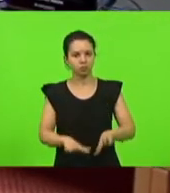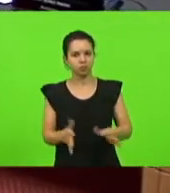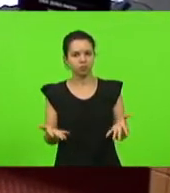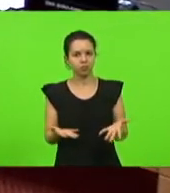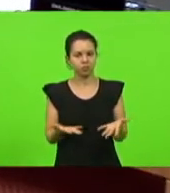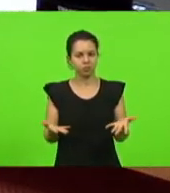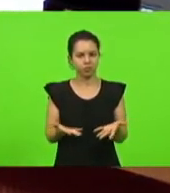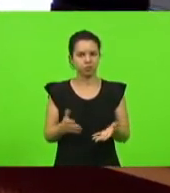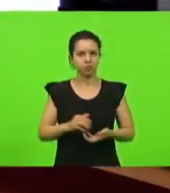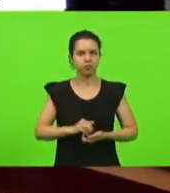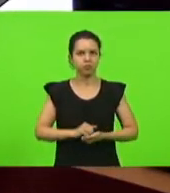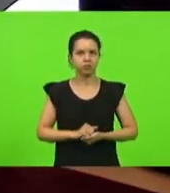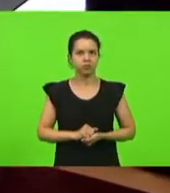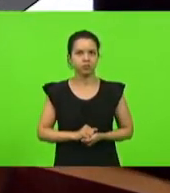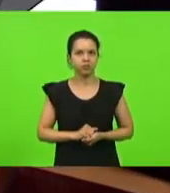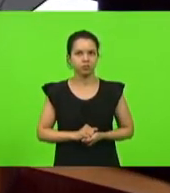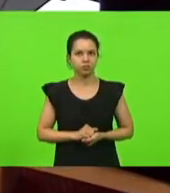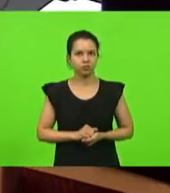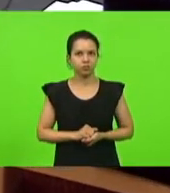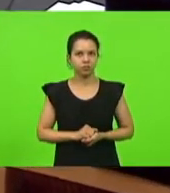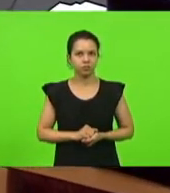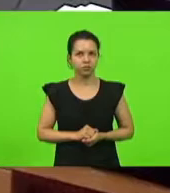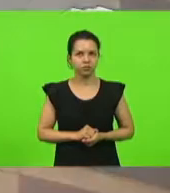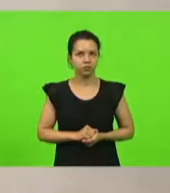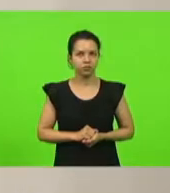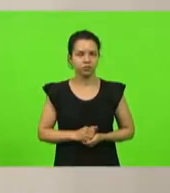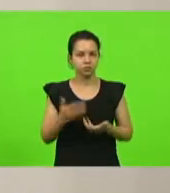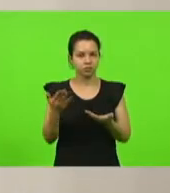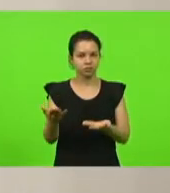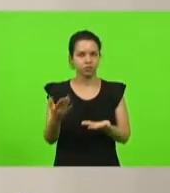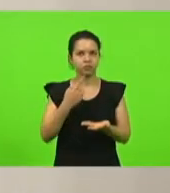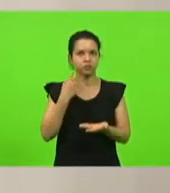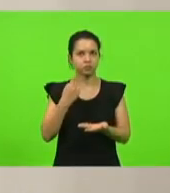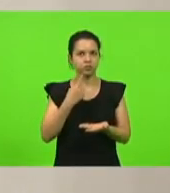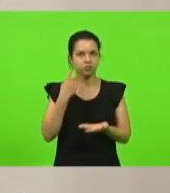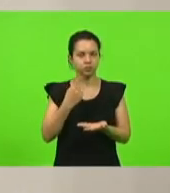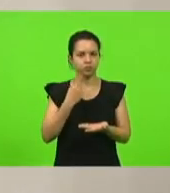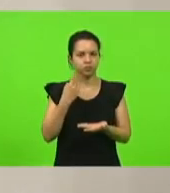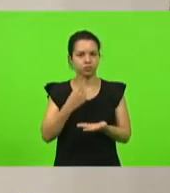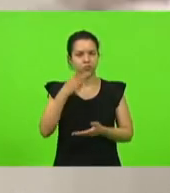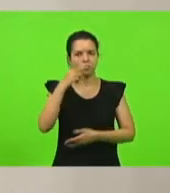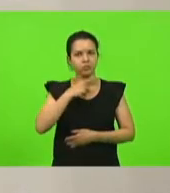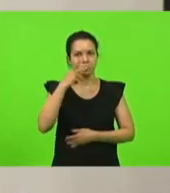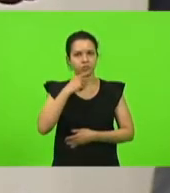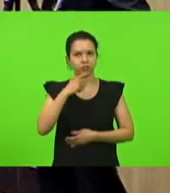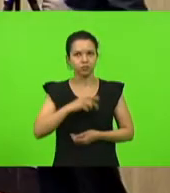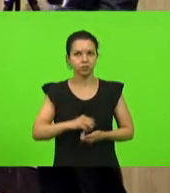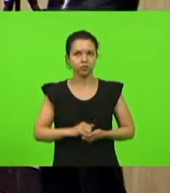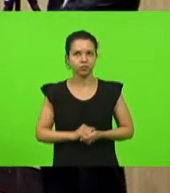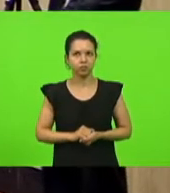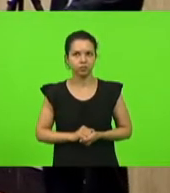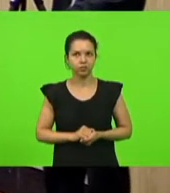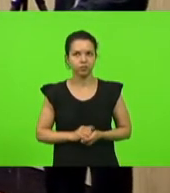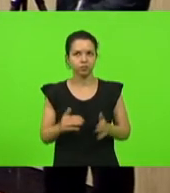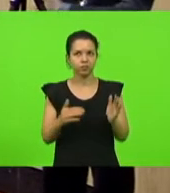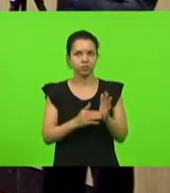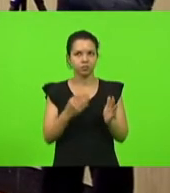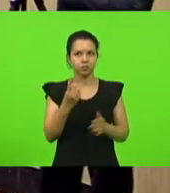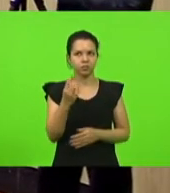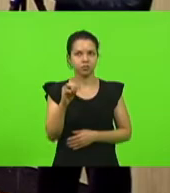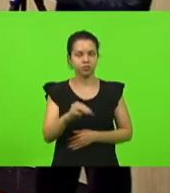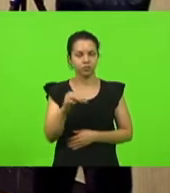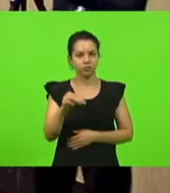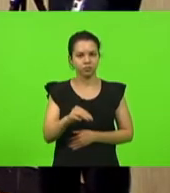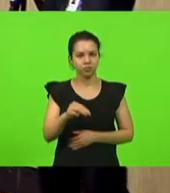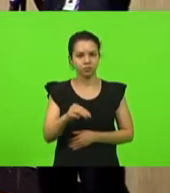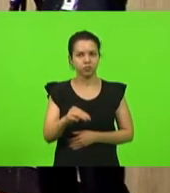senhor presidente. Com a palavra o deputado Clary Kennedy Nunes, pelo tempo de até 10 minutos. Na